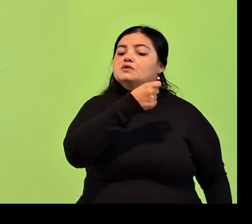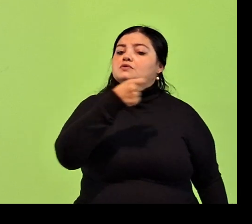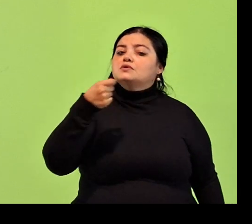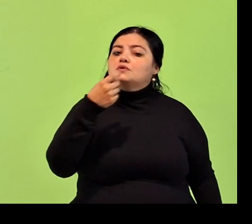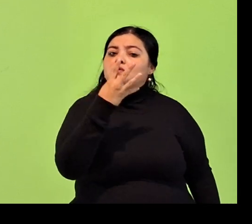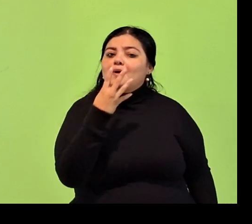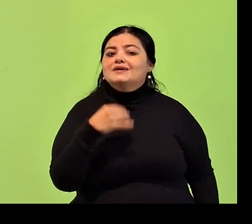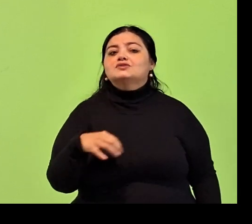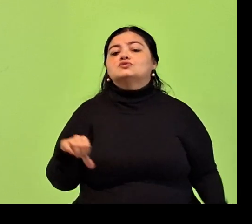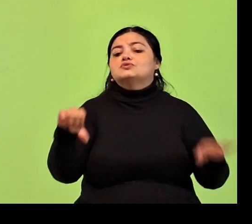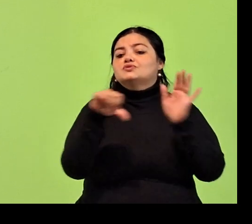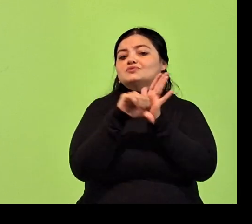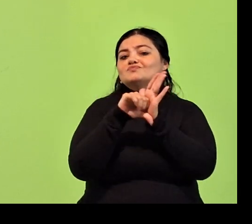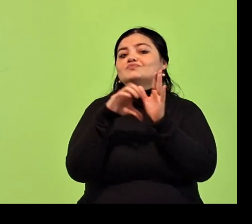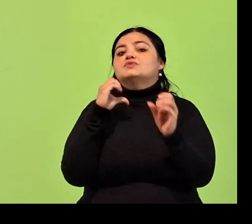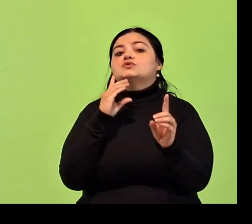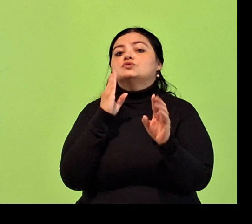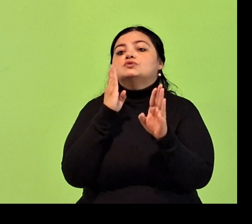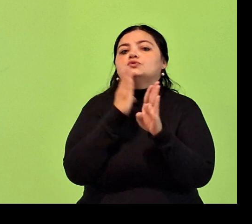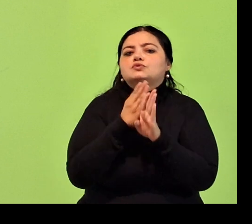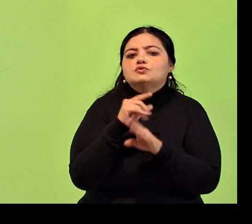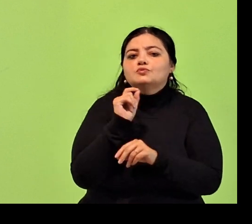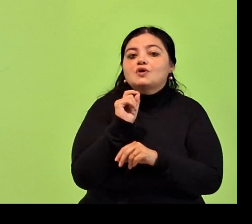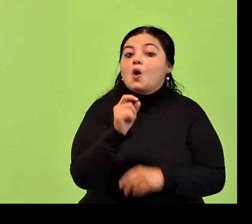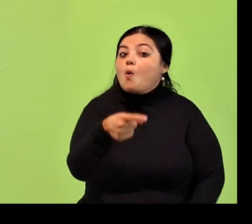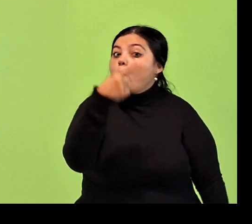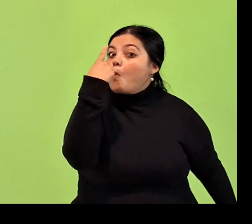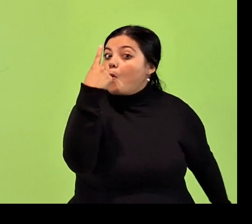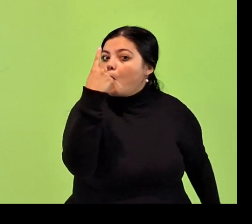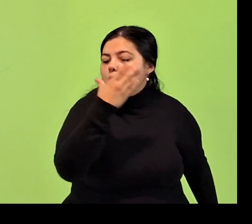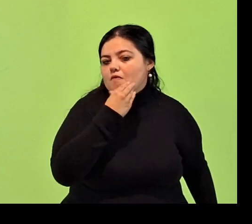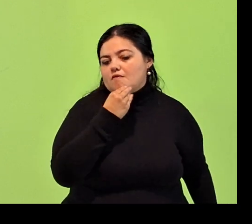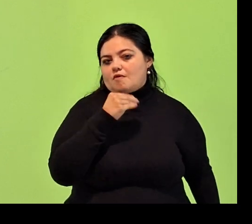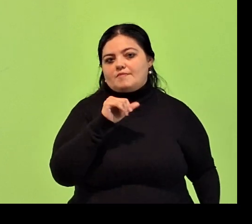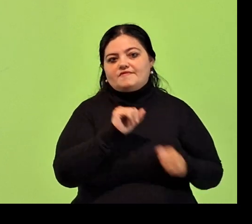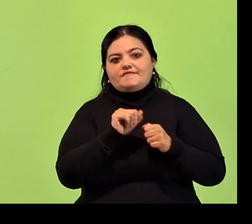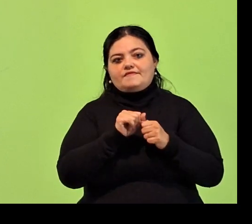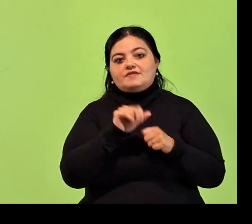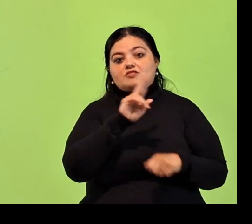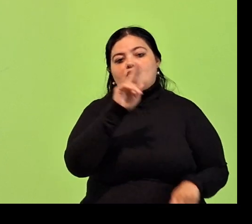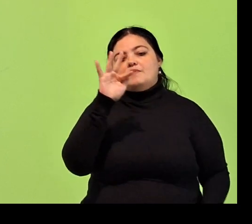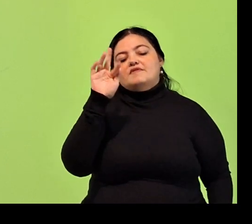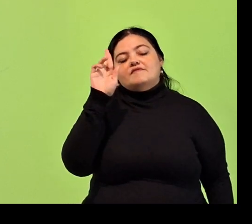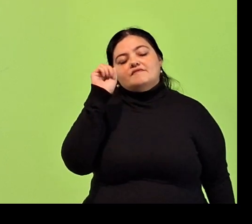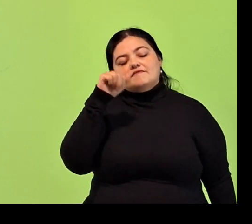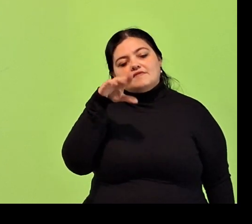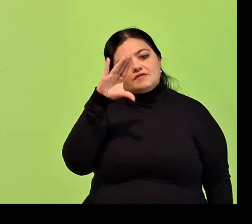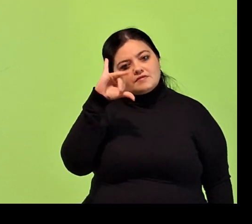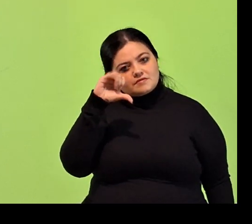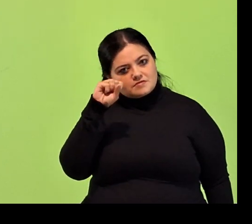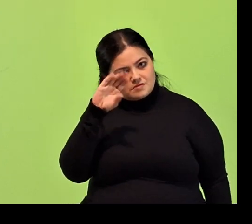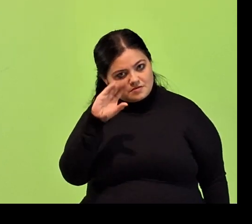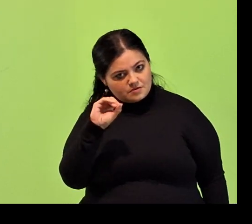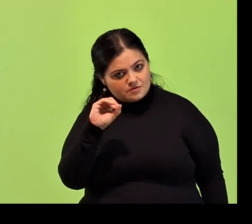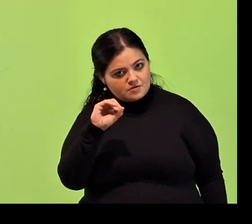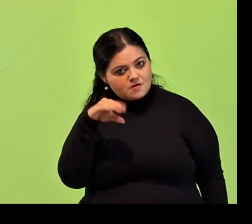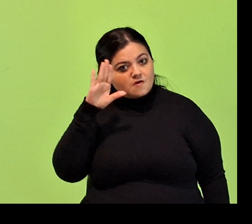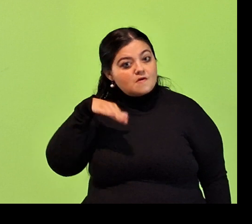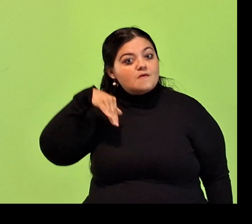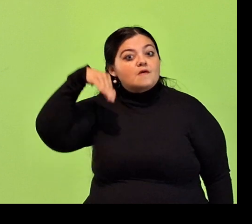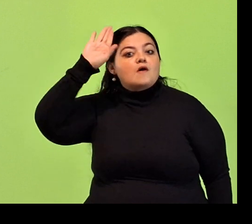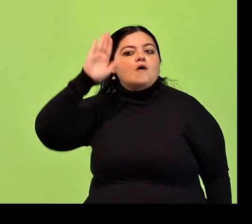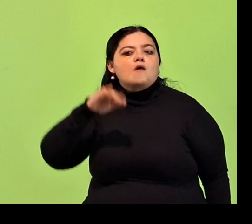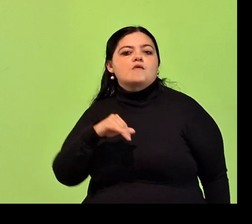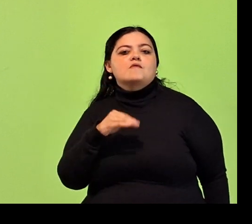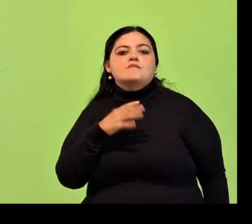crimes foram praticados por um único homem, Francisco das Chagas, o maior serial killer da história